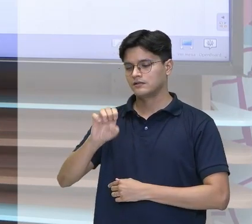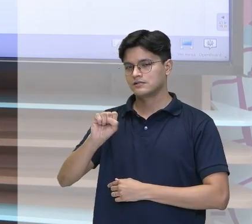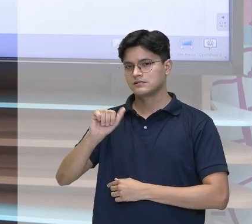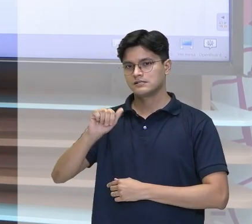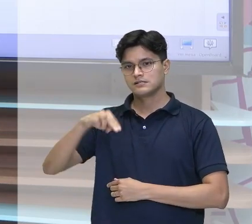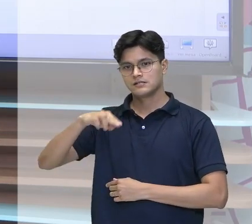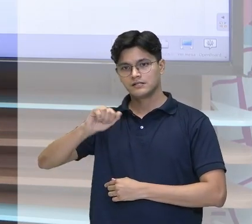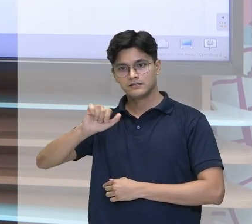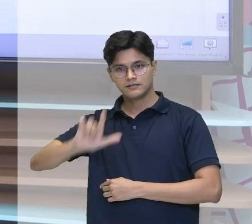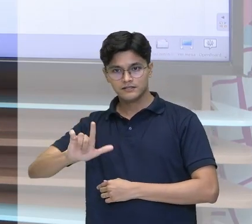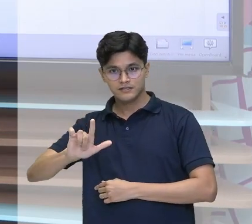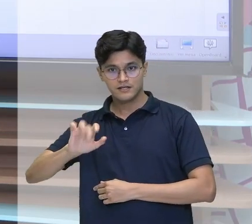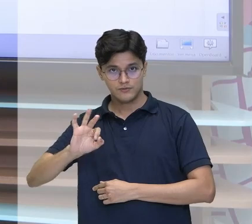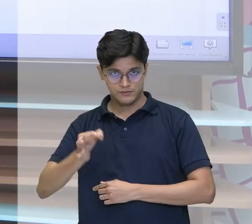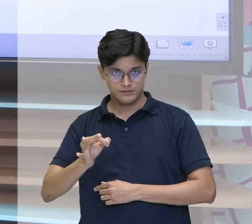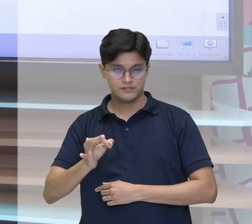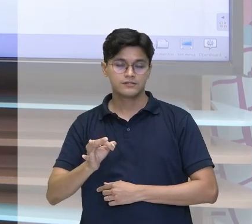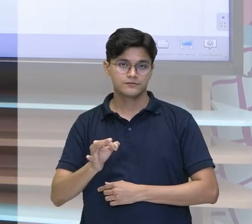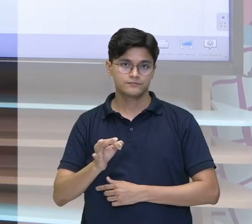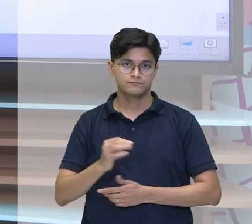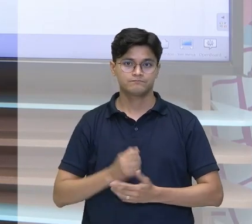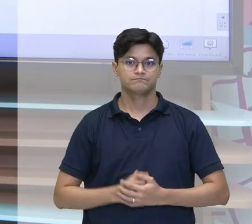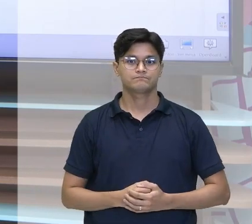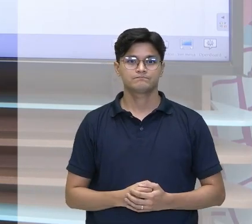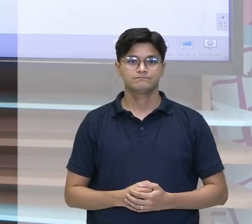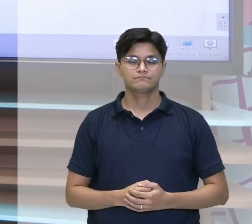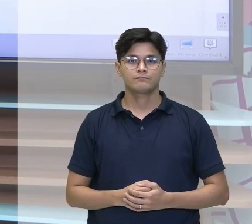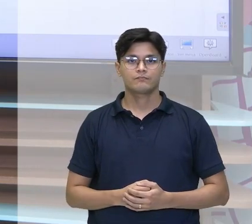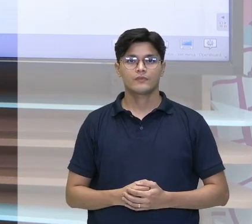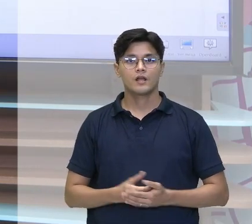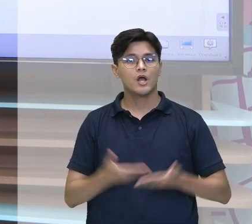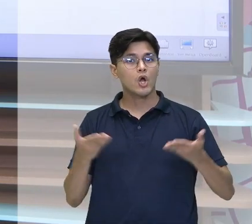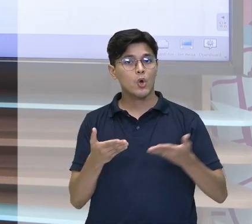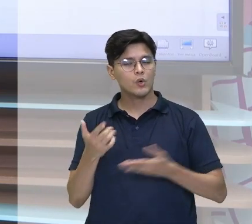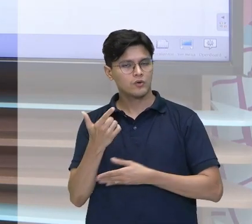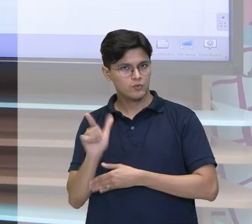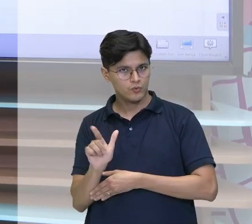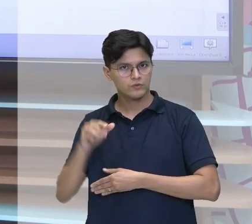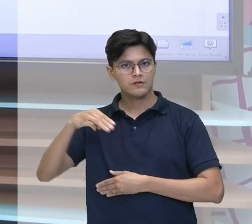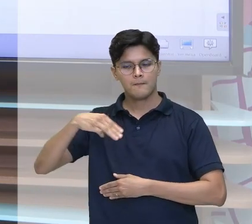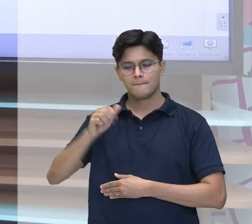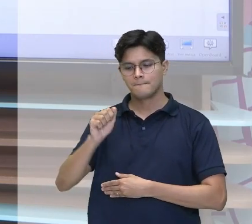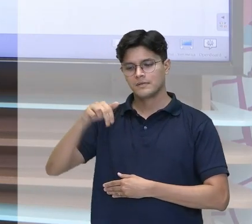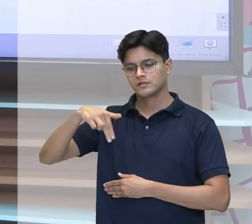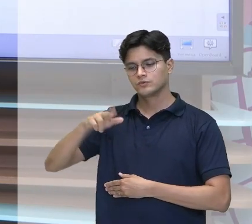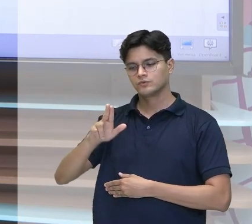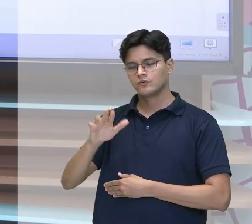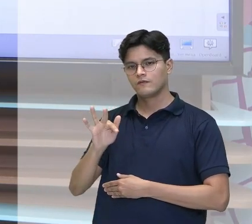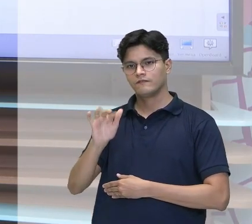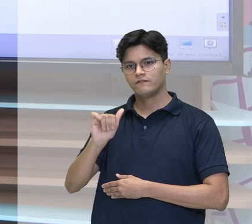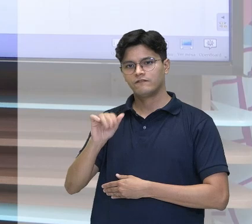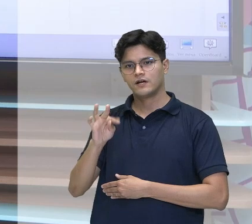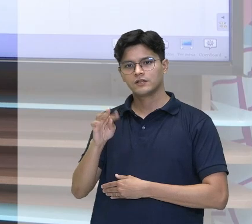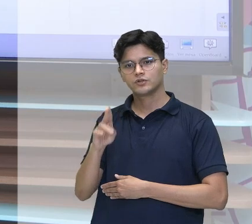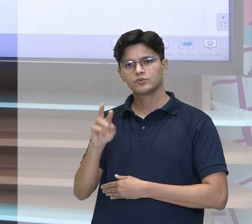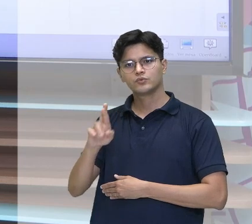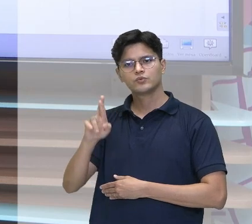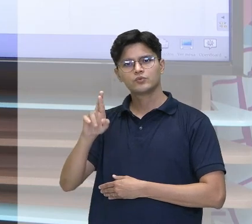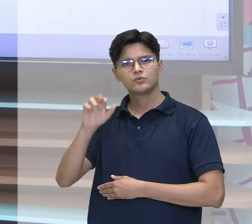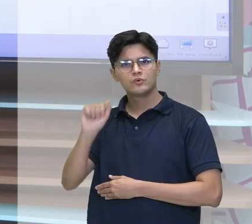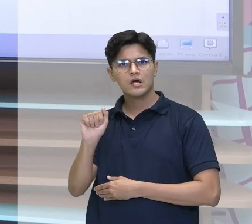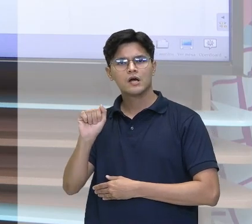cozinha, dentre outros, certo? Bem, na manufatura, isso é um pouco diferente e a gente precisa entender como